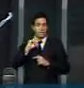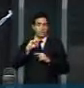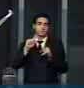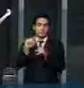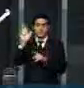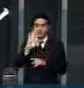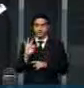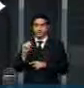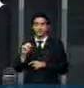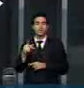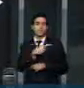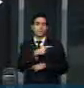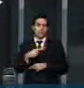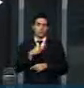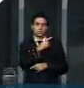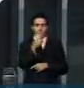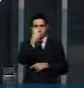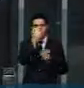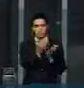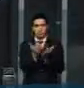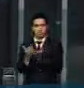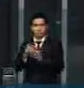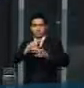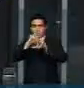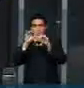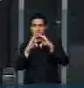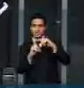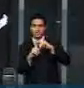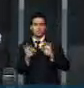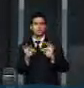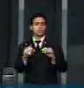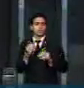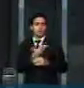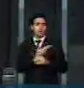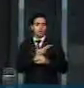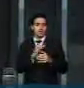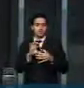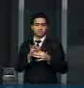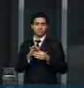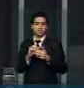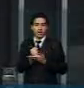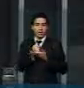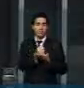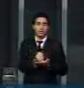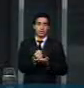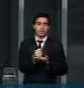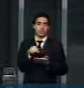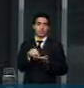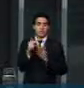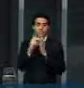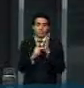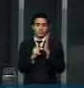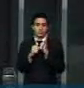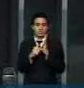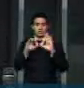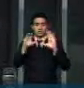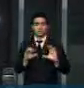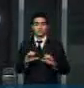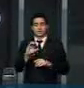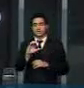outras denominações e todos os amigos e parceiros que apoiaram e apoiam este projeto de